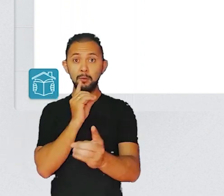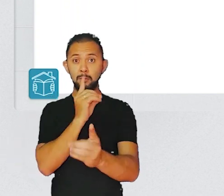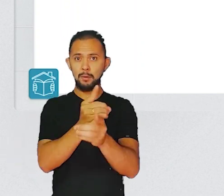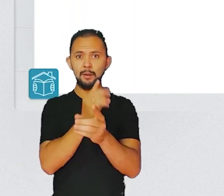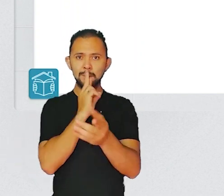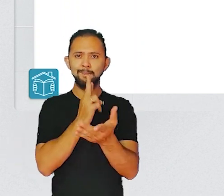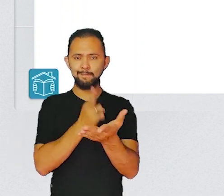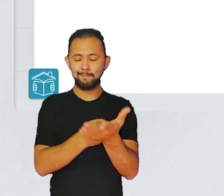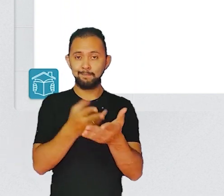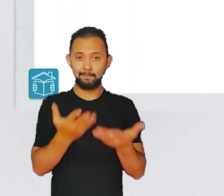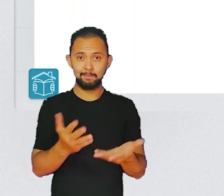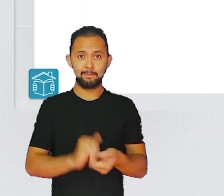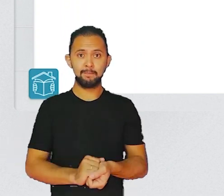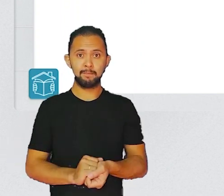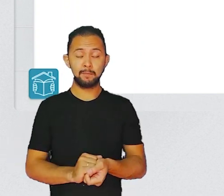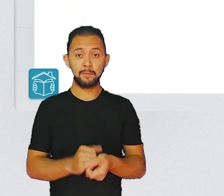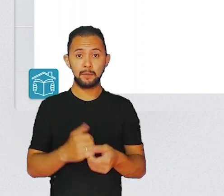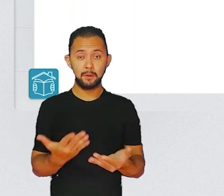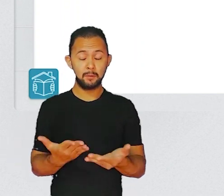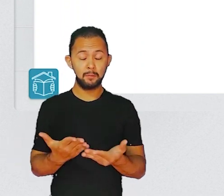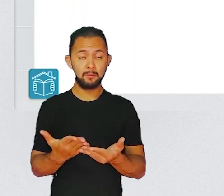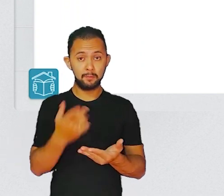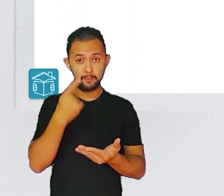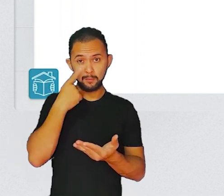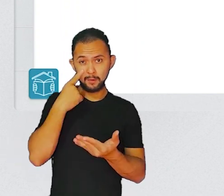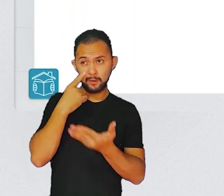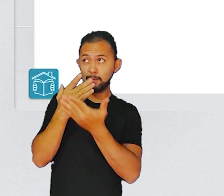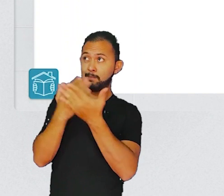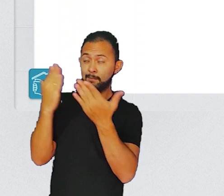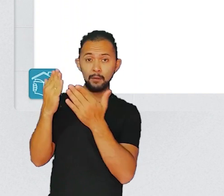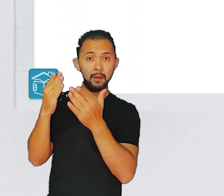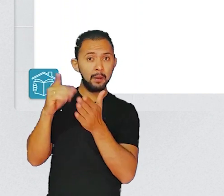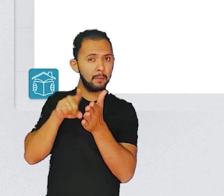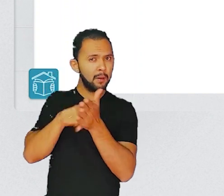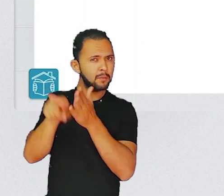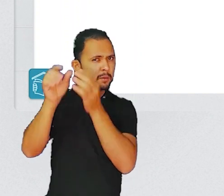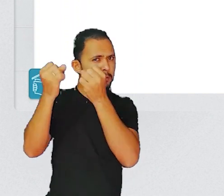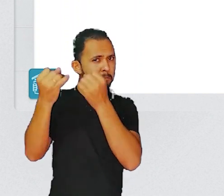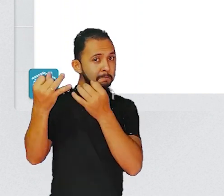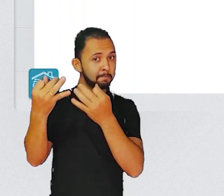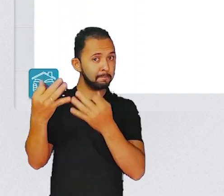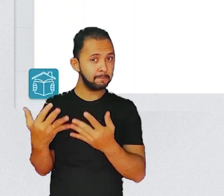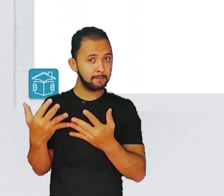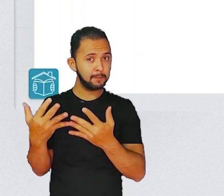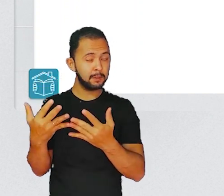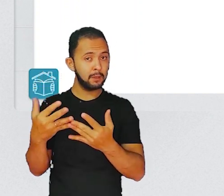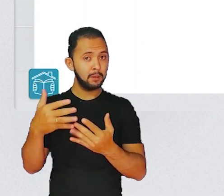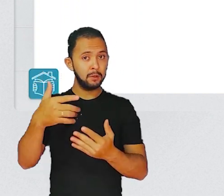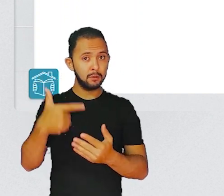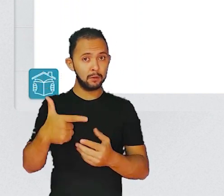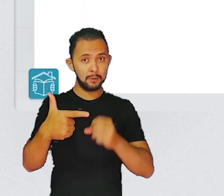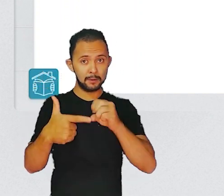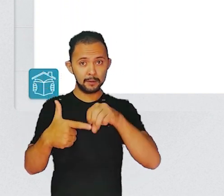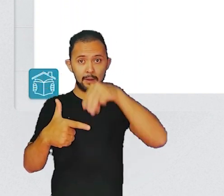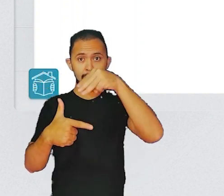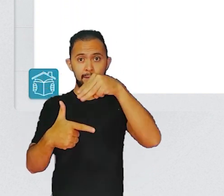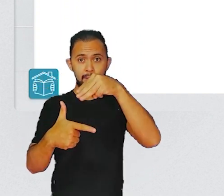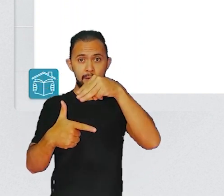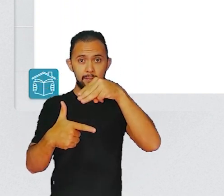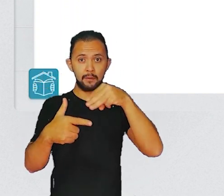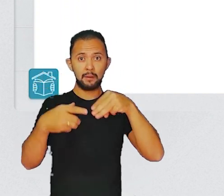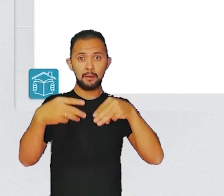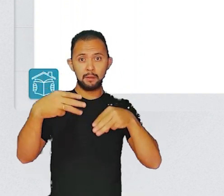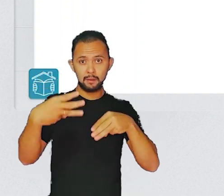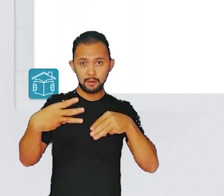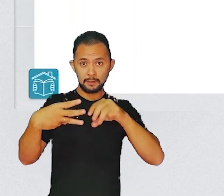isso, professor? Olha, quando a questão está dizendo aqui que 2 elevado a m vezes 3 elevado